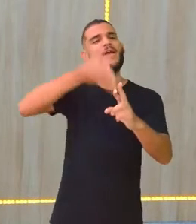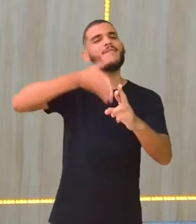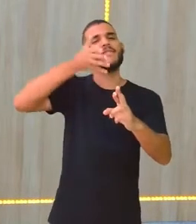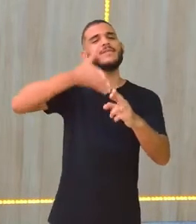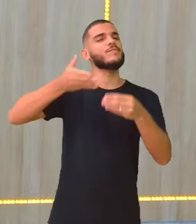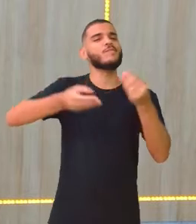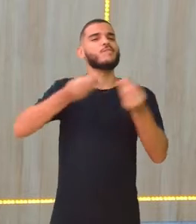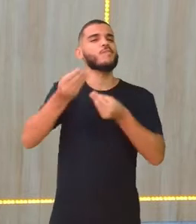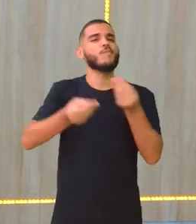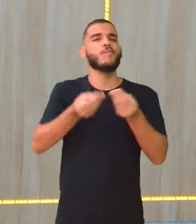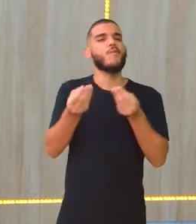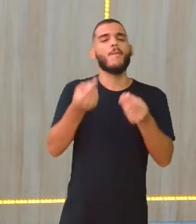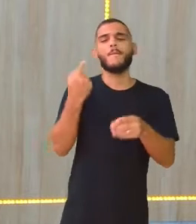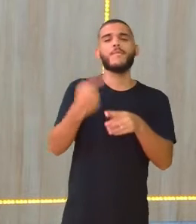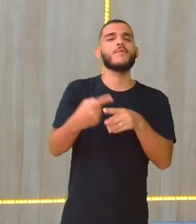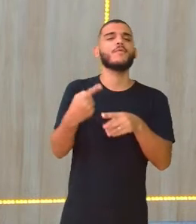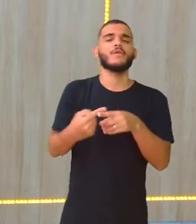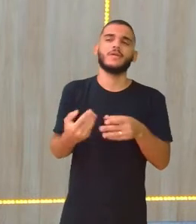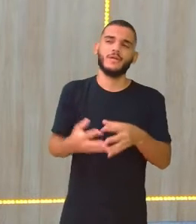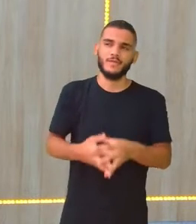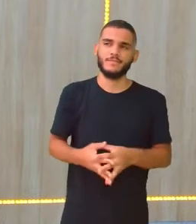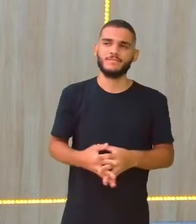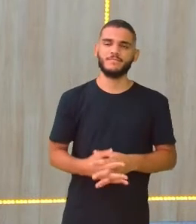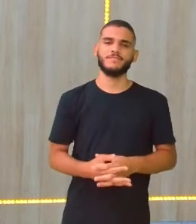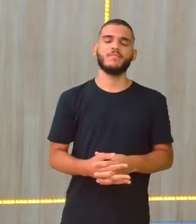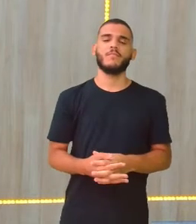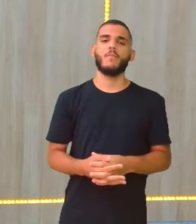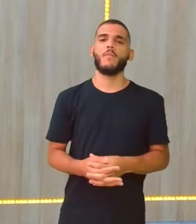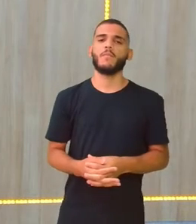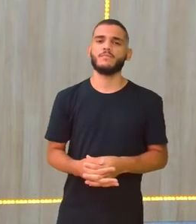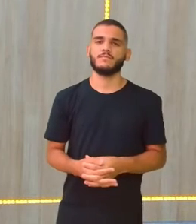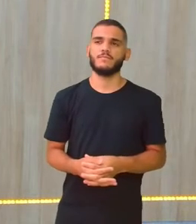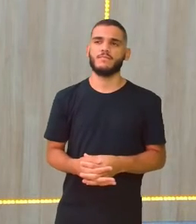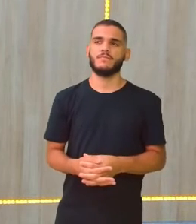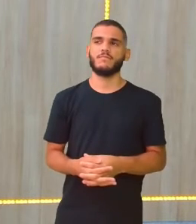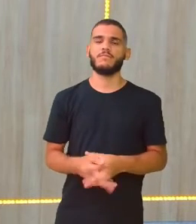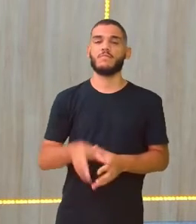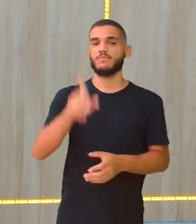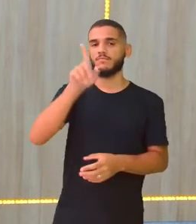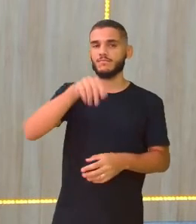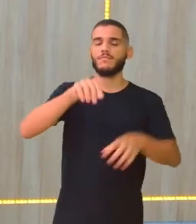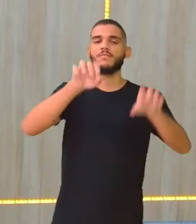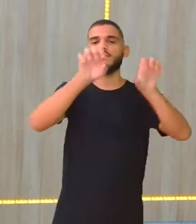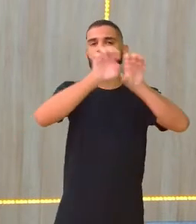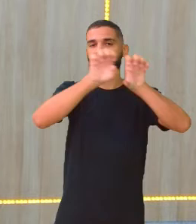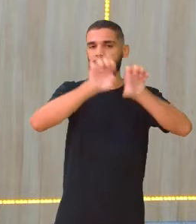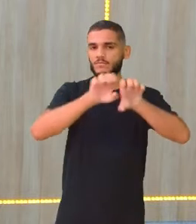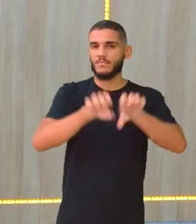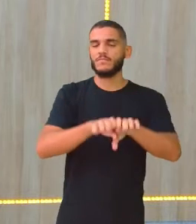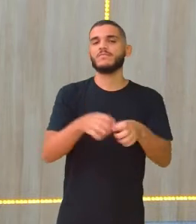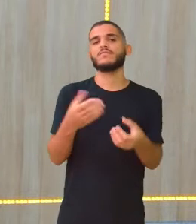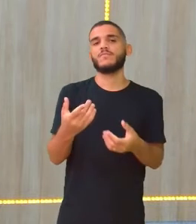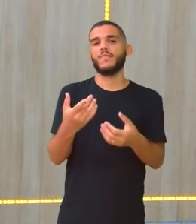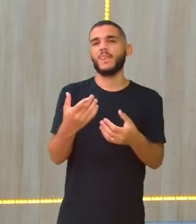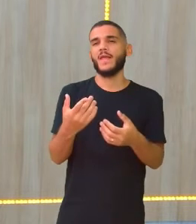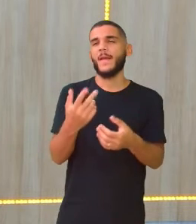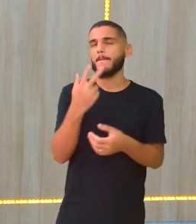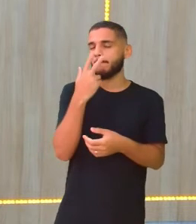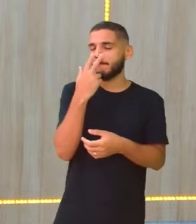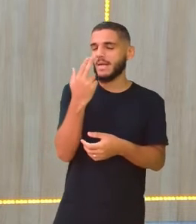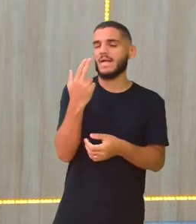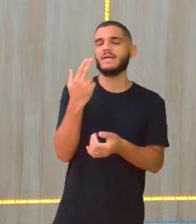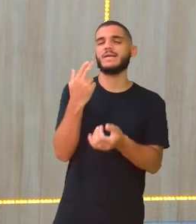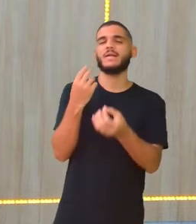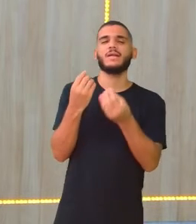lá aquela esfera, né, perfeita, justamente é a estrutura que vai se aproximar, né, uma